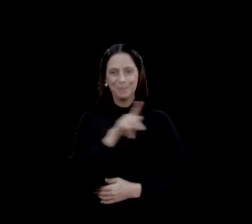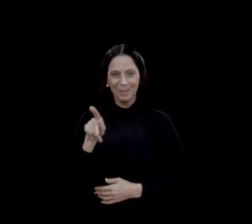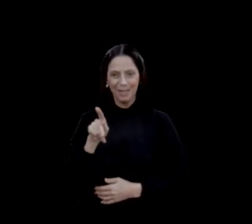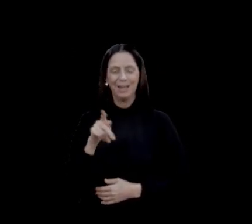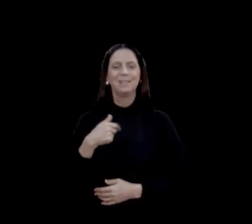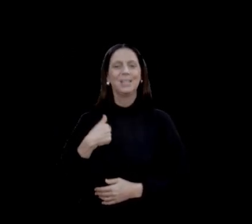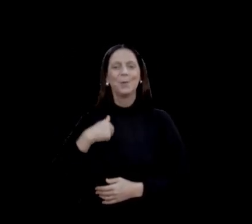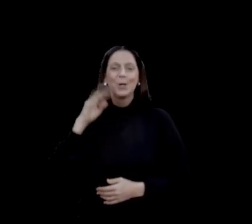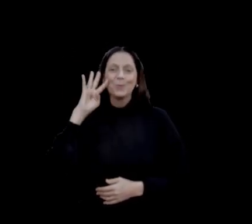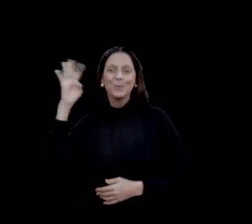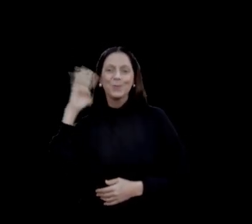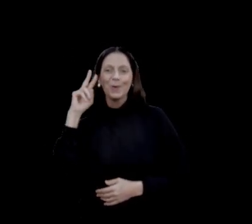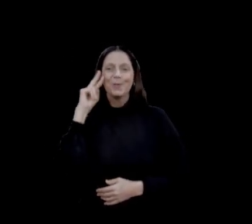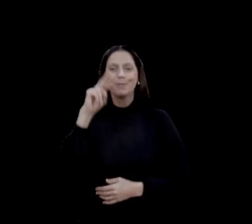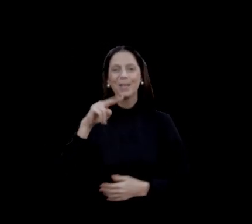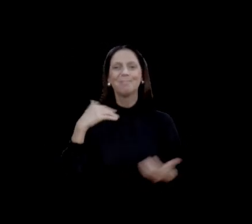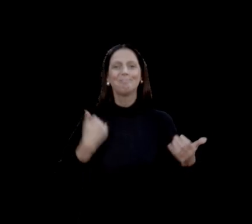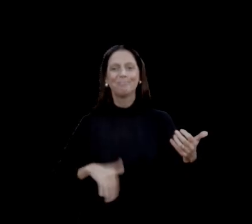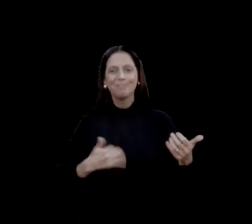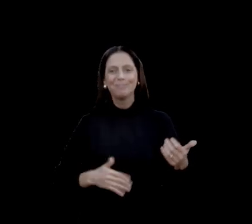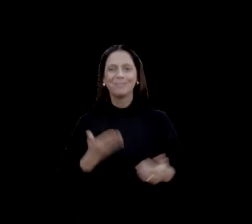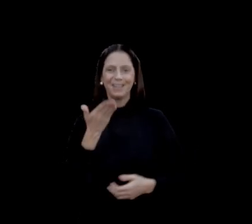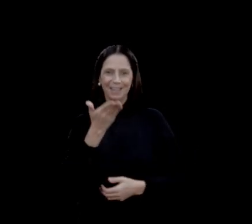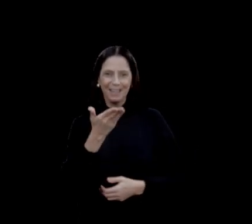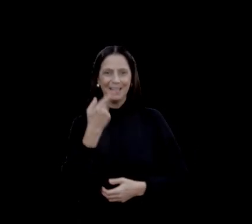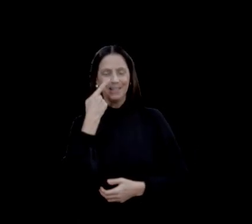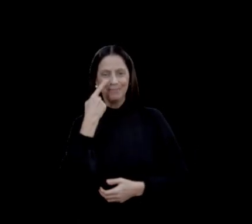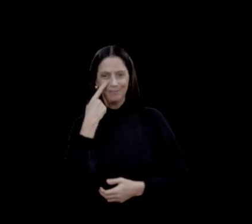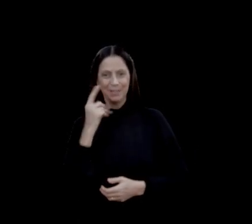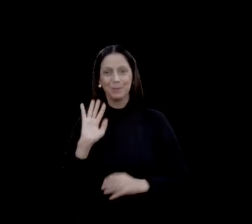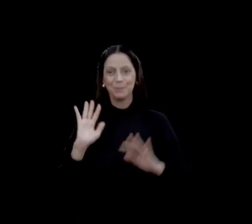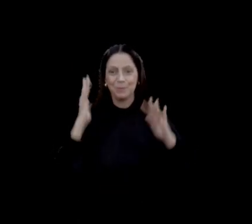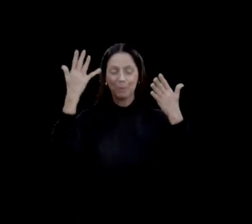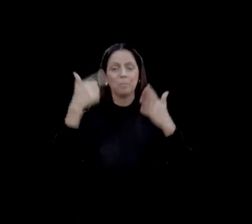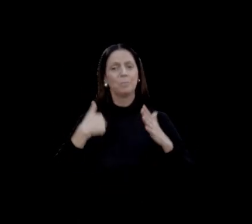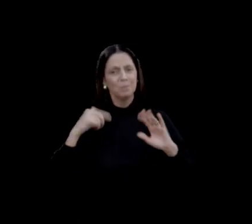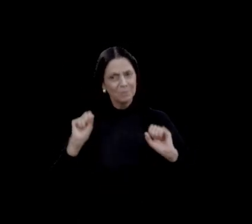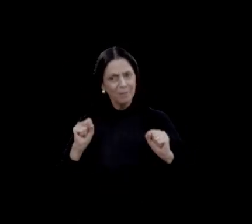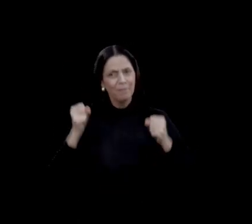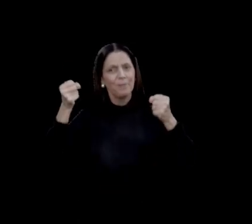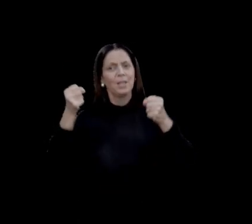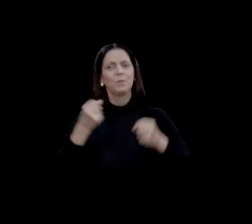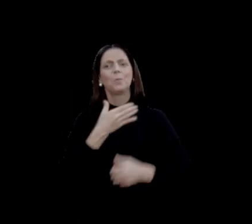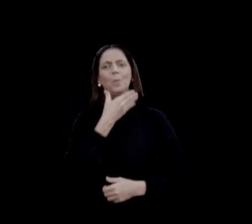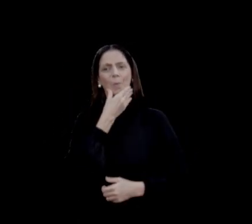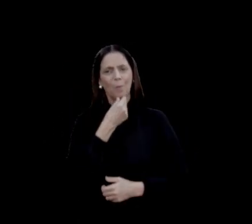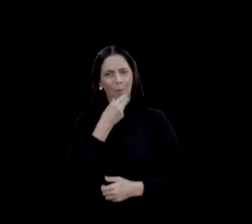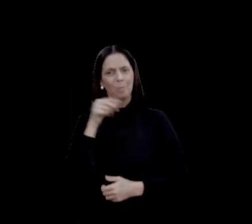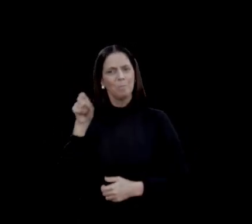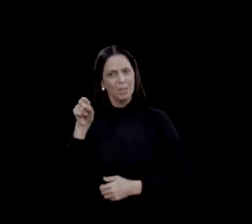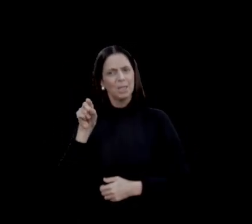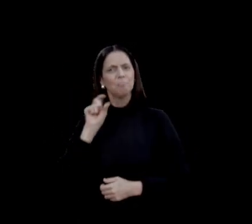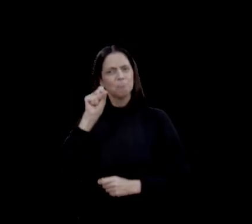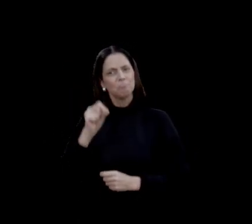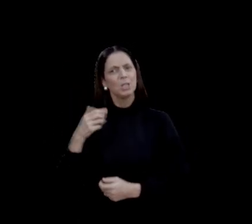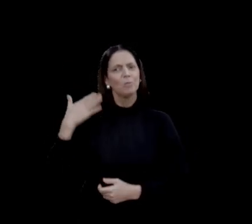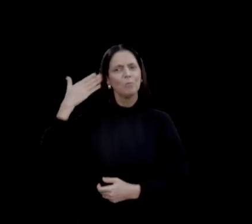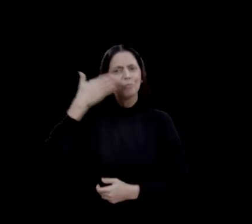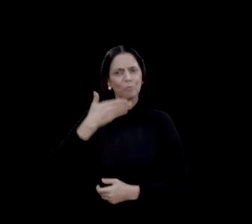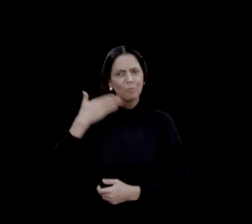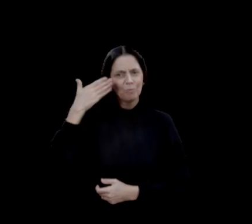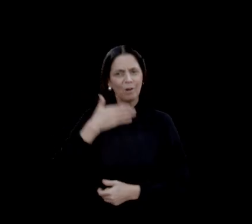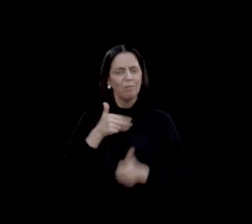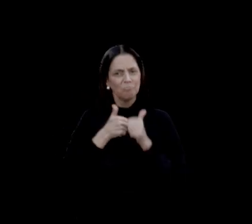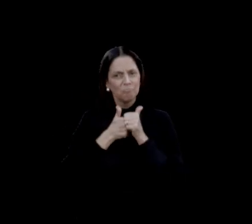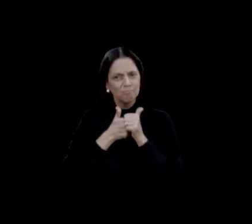qual eu defendi e defendo pelo que ele fala. Eu defendo porque o que ele fala está pautado na